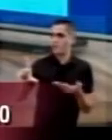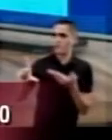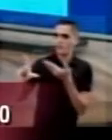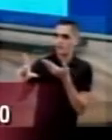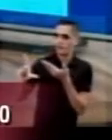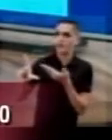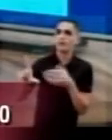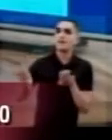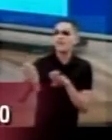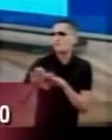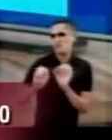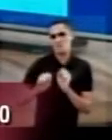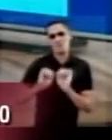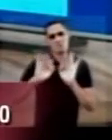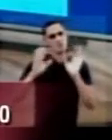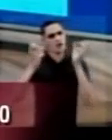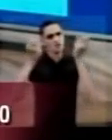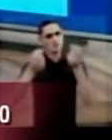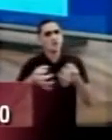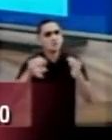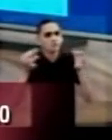os casos